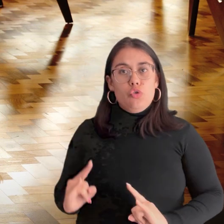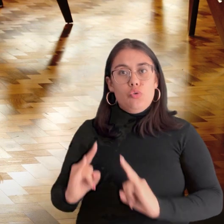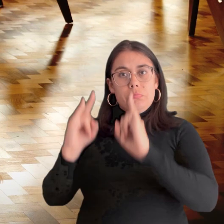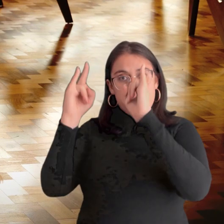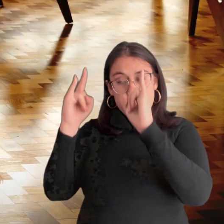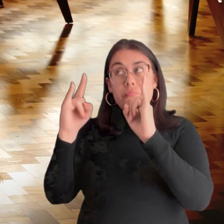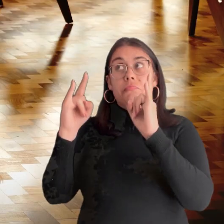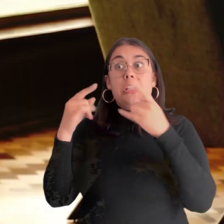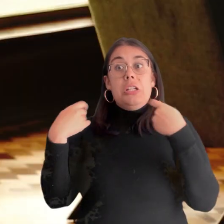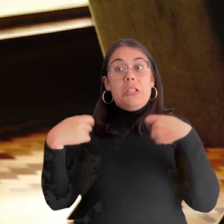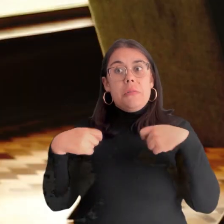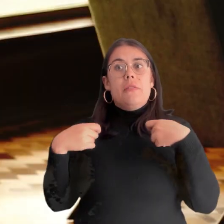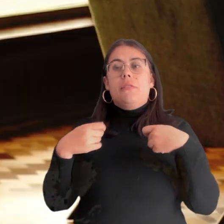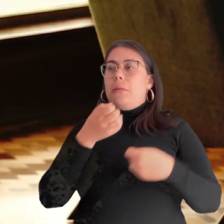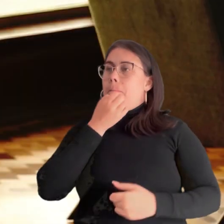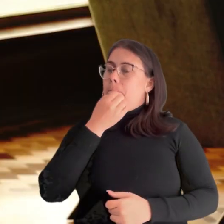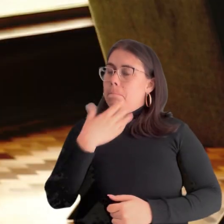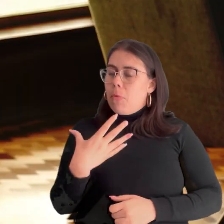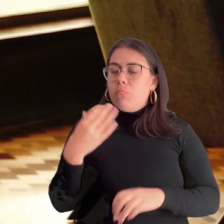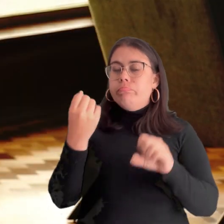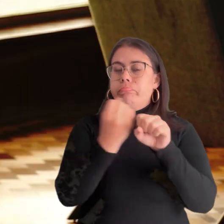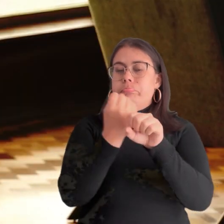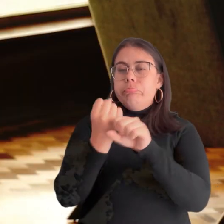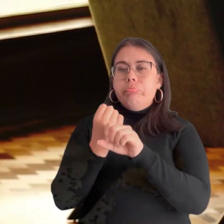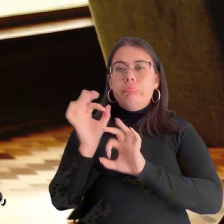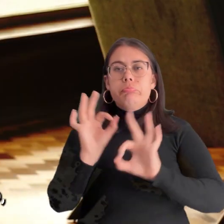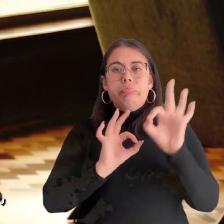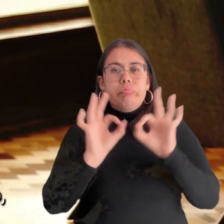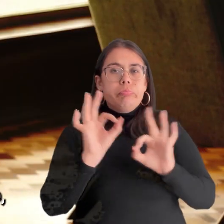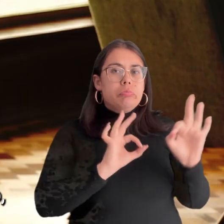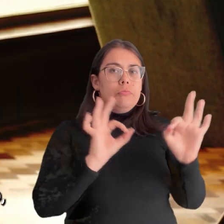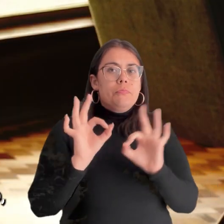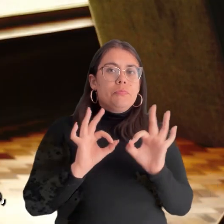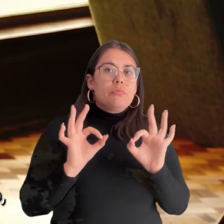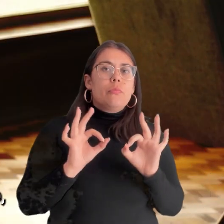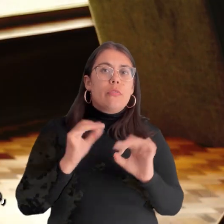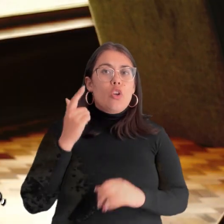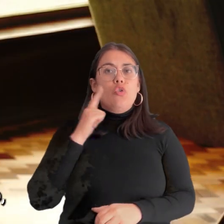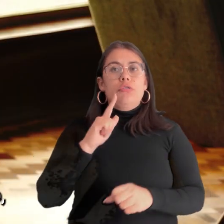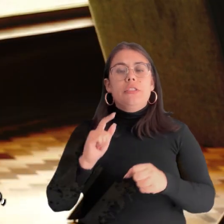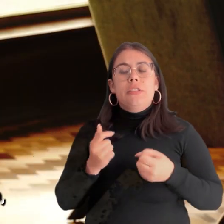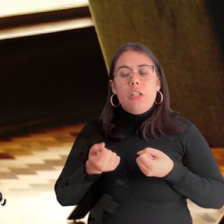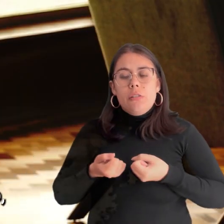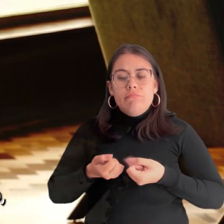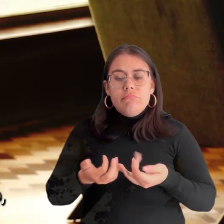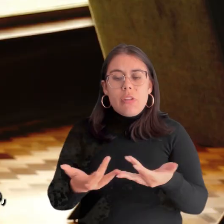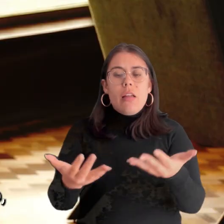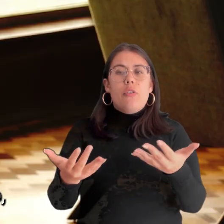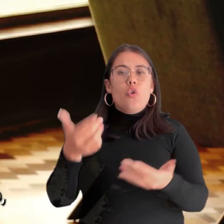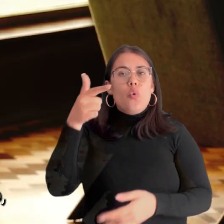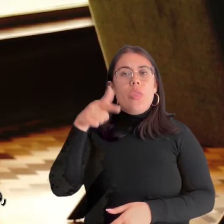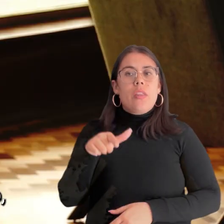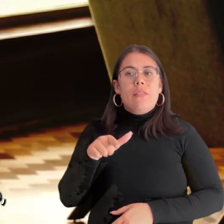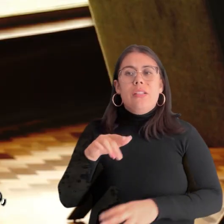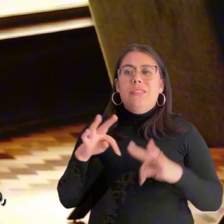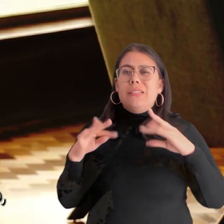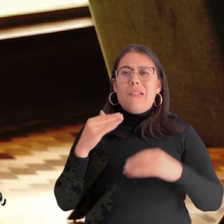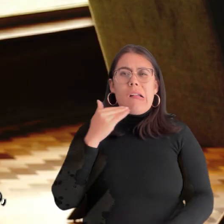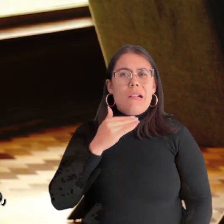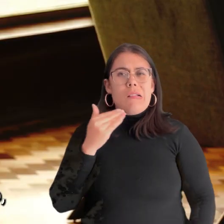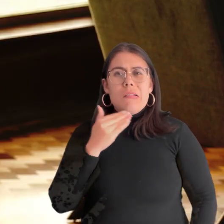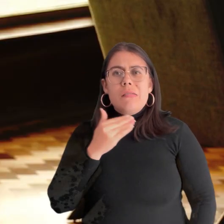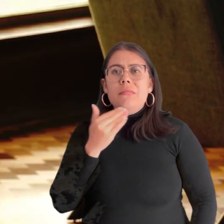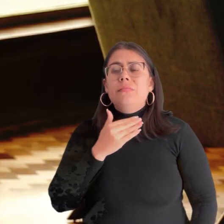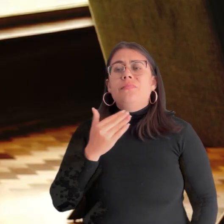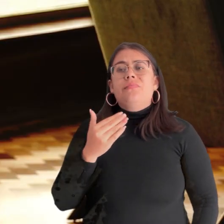terreno, o pavimento térreo. Ele estava todo desfigurado, parte foi transformada em